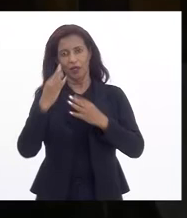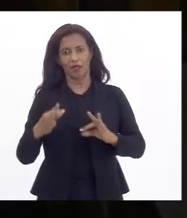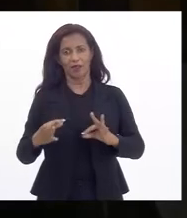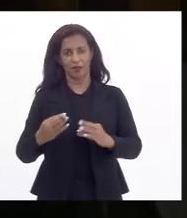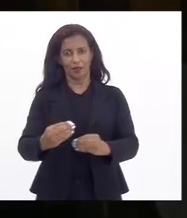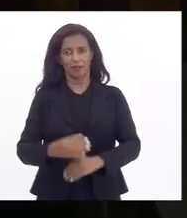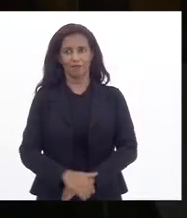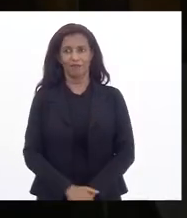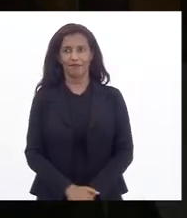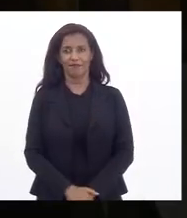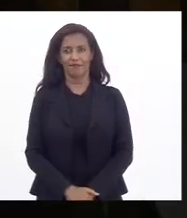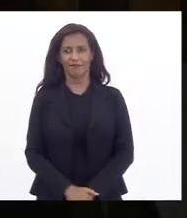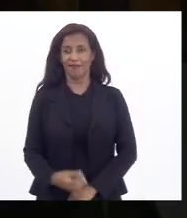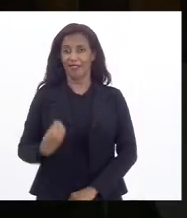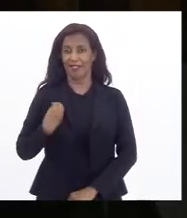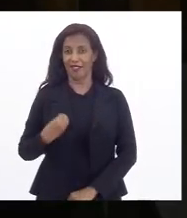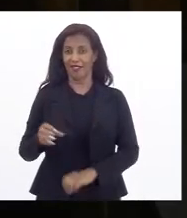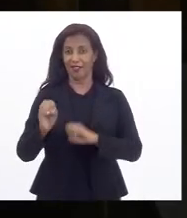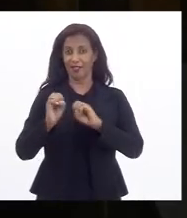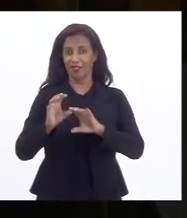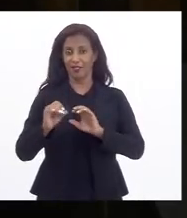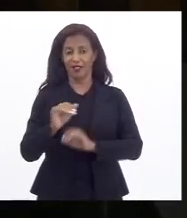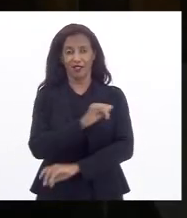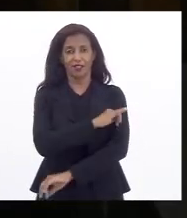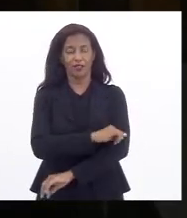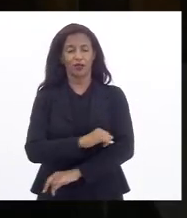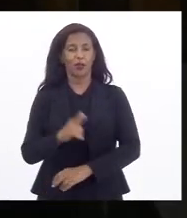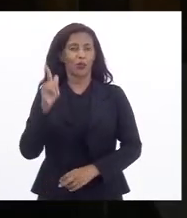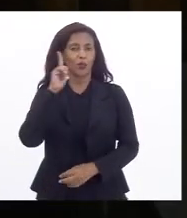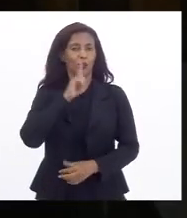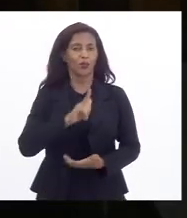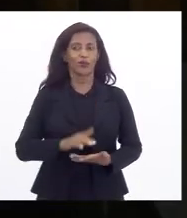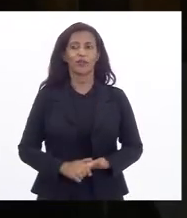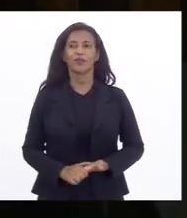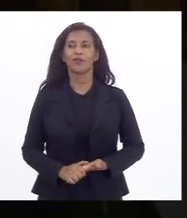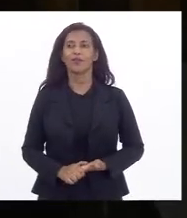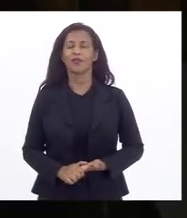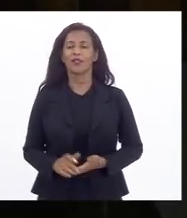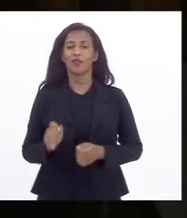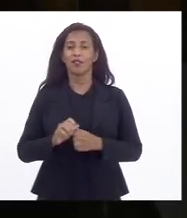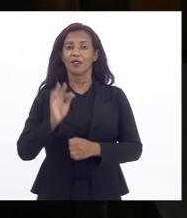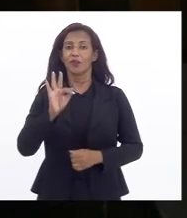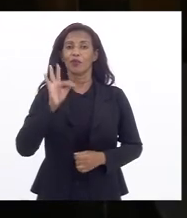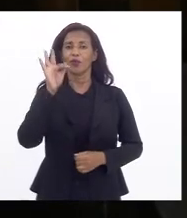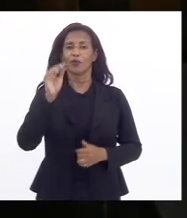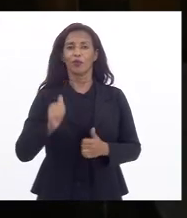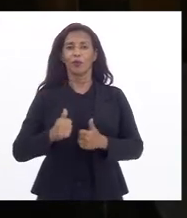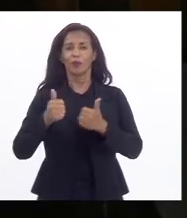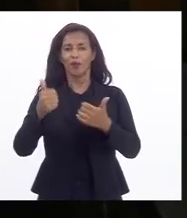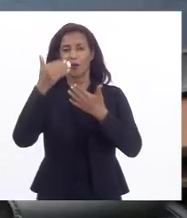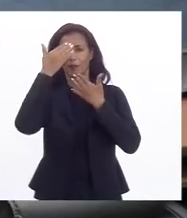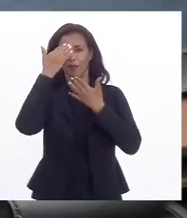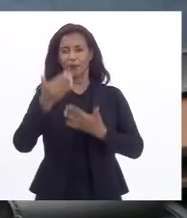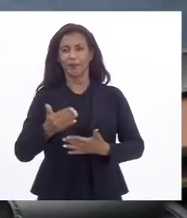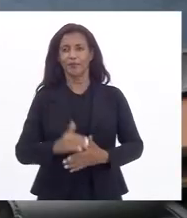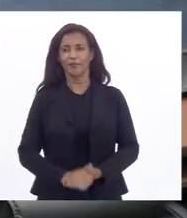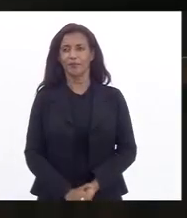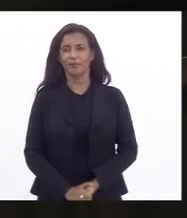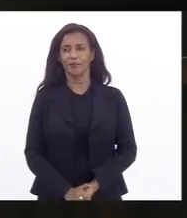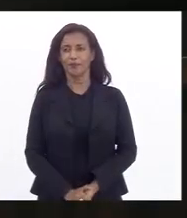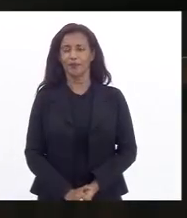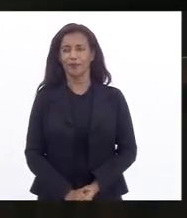todos e viva Educação do Rio de Janeiro para que a gente consiga fazer do nosso futuro muito melhor obrigado tia Ju e